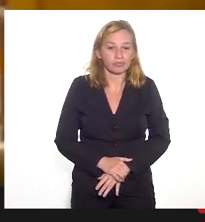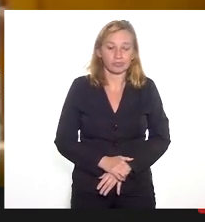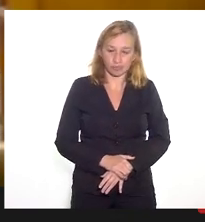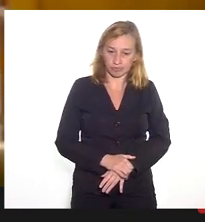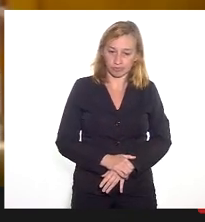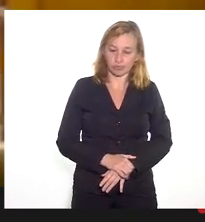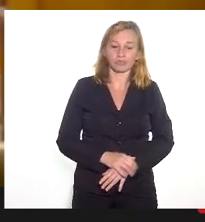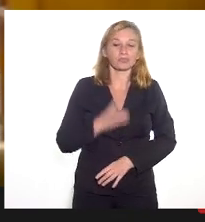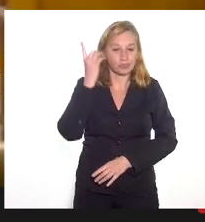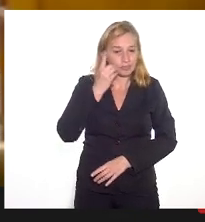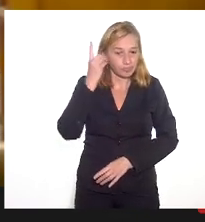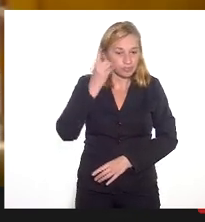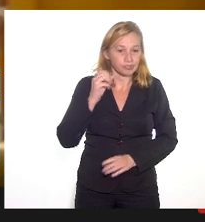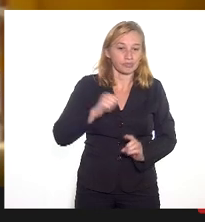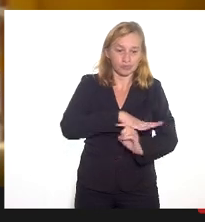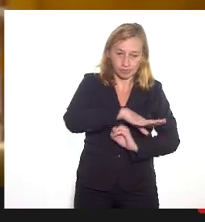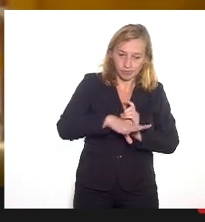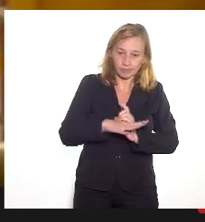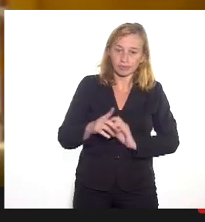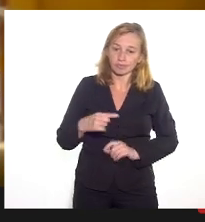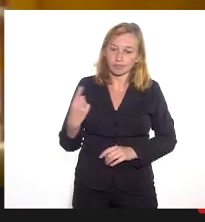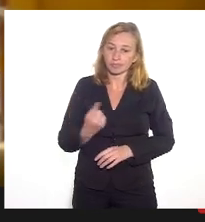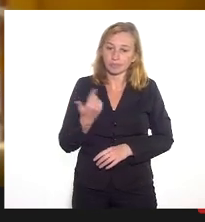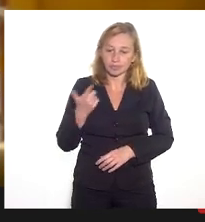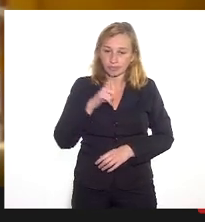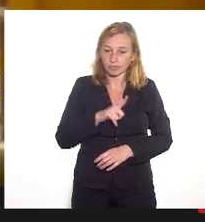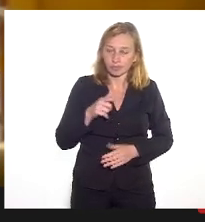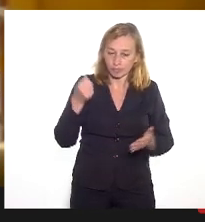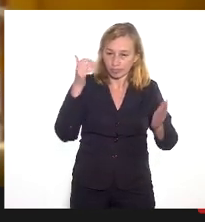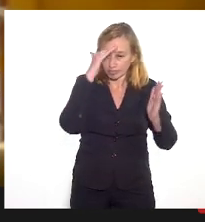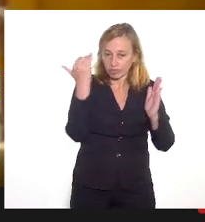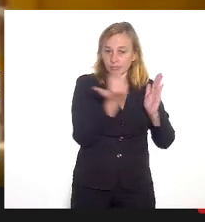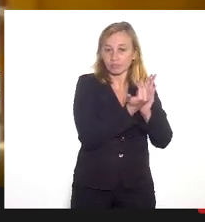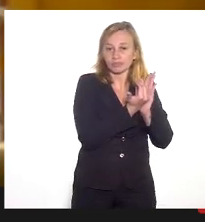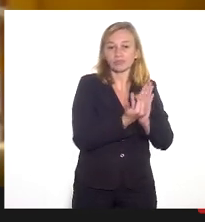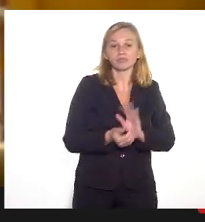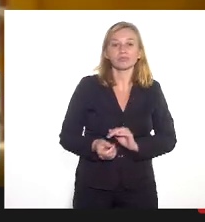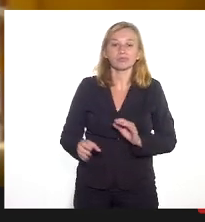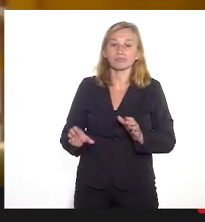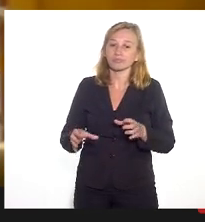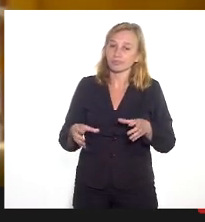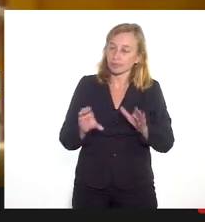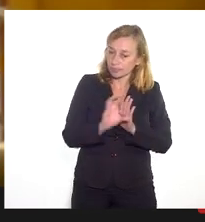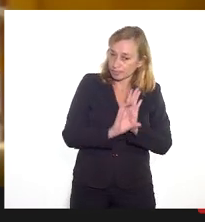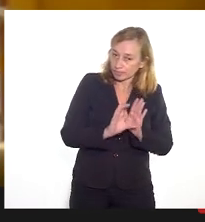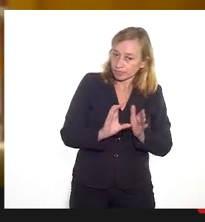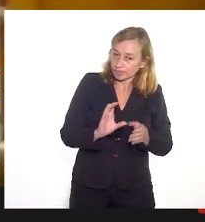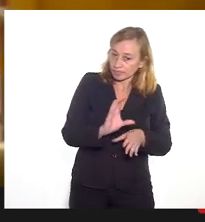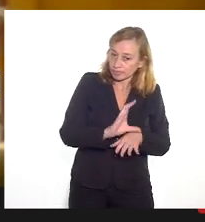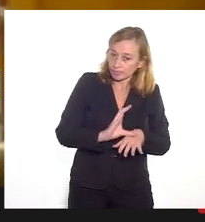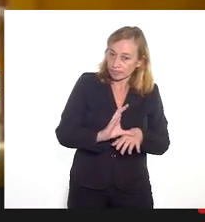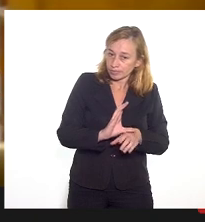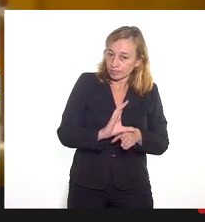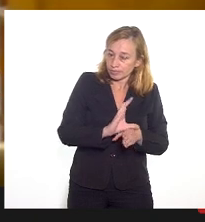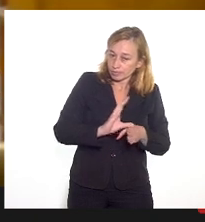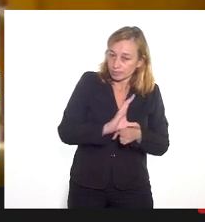né, dos parlamentares e da sociedade para a gente fazer cumprir esse Conselho, que está assinado desde o governo Rosinha,